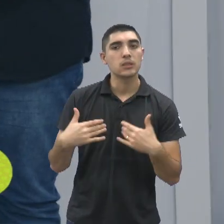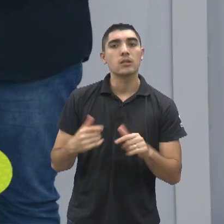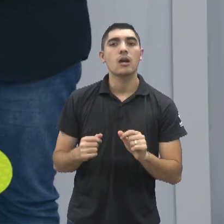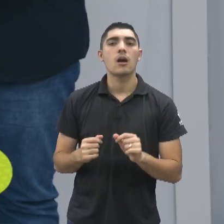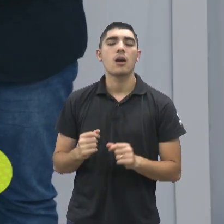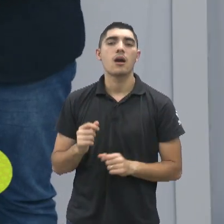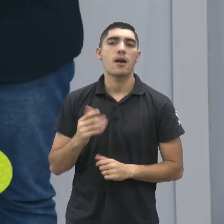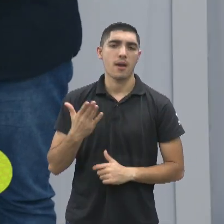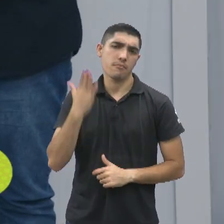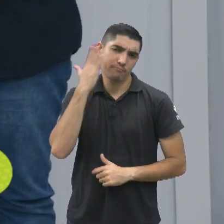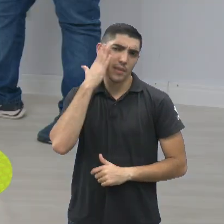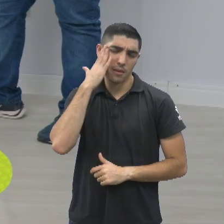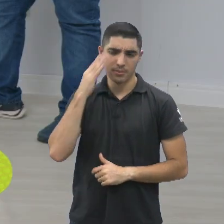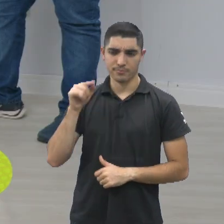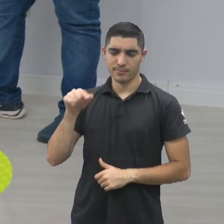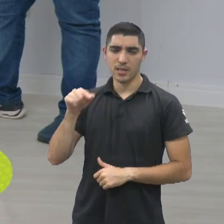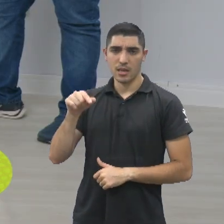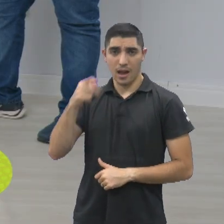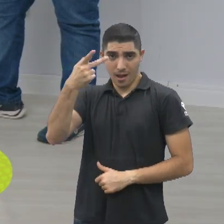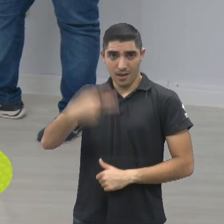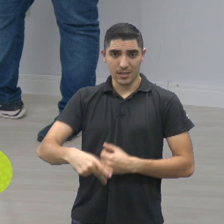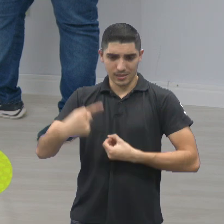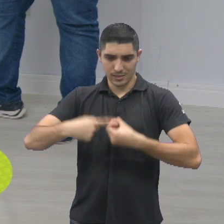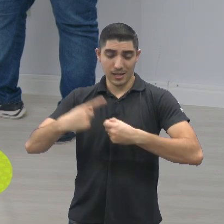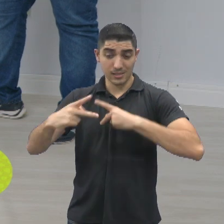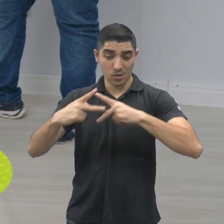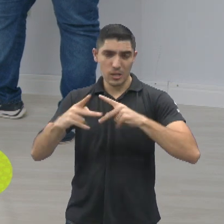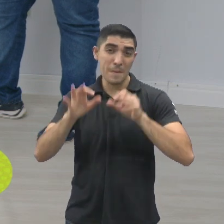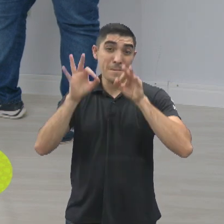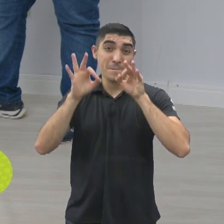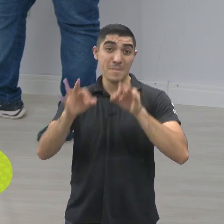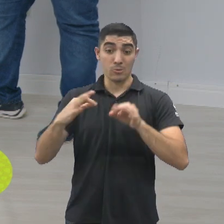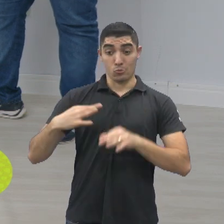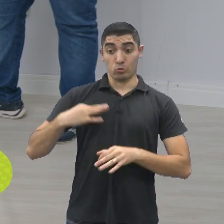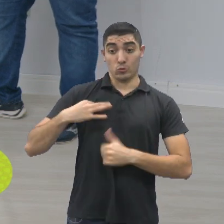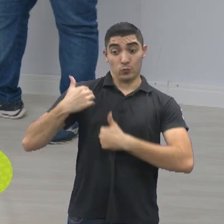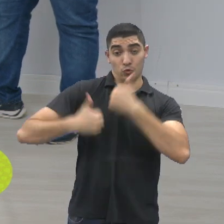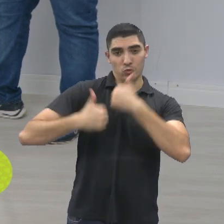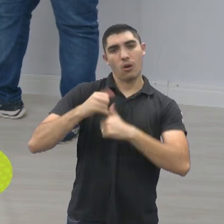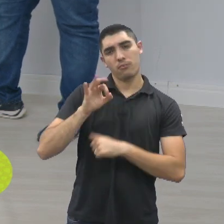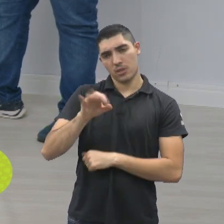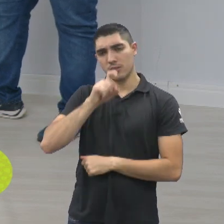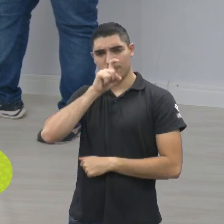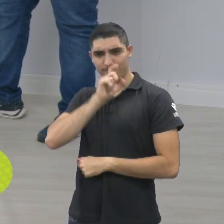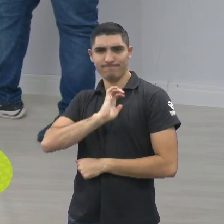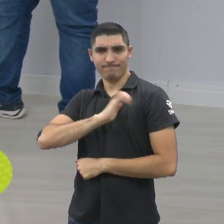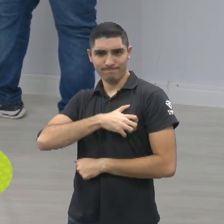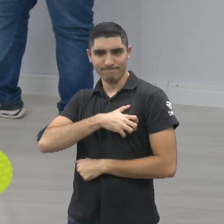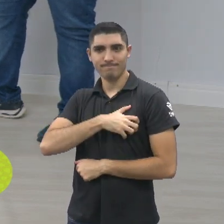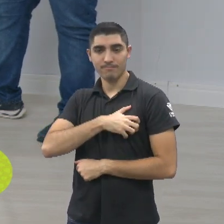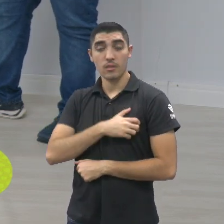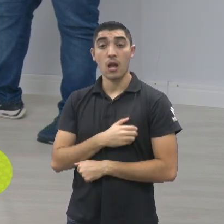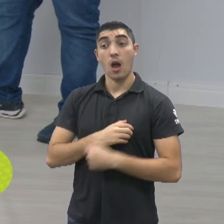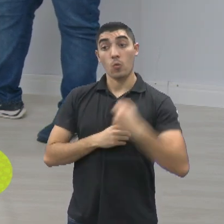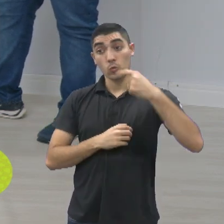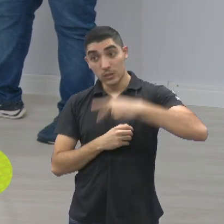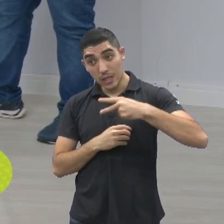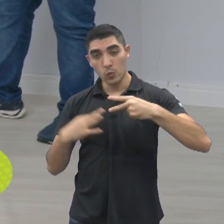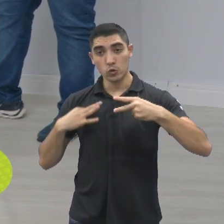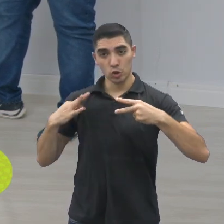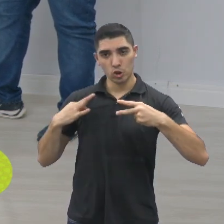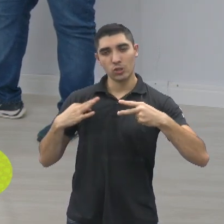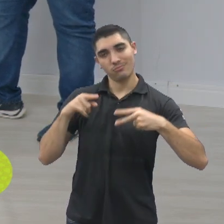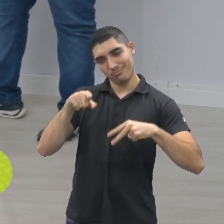o time da cidade é o São José Esporte Clube, a gente sabe, né, é indiscutível isso. Vocês são o segundo time da cidade.